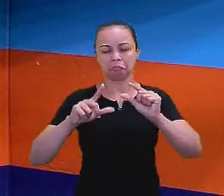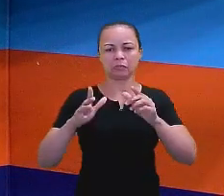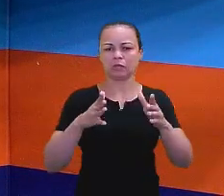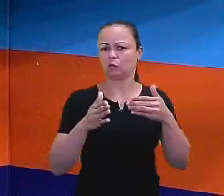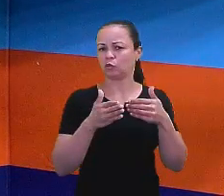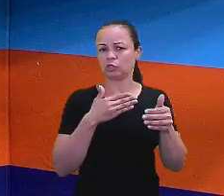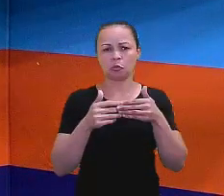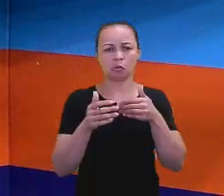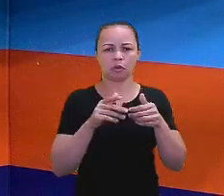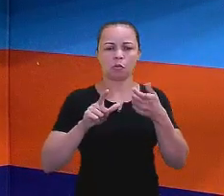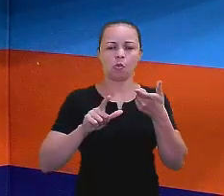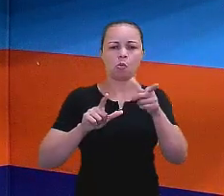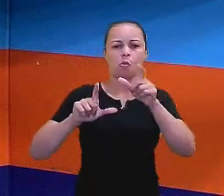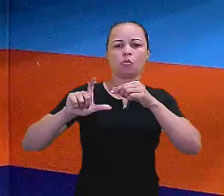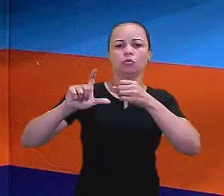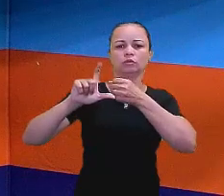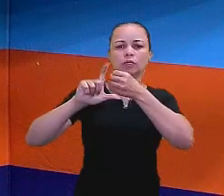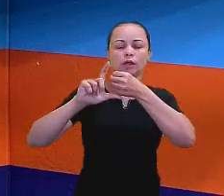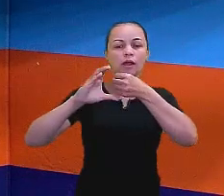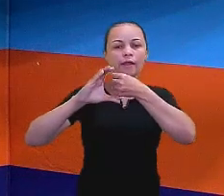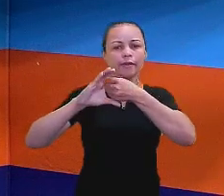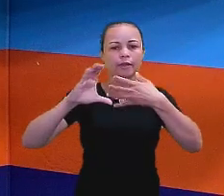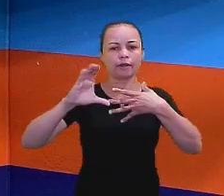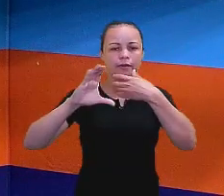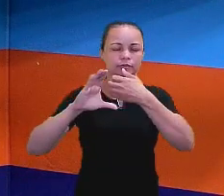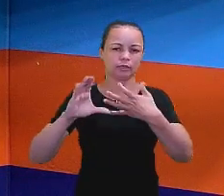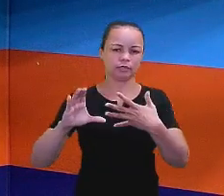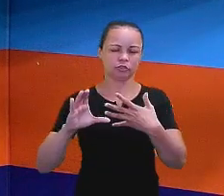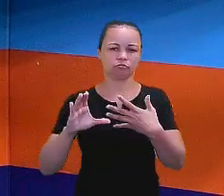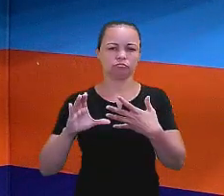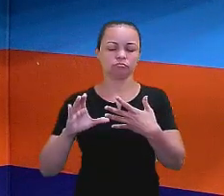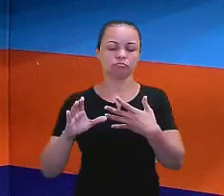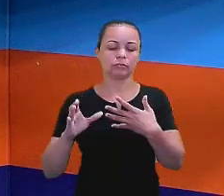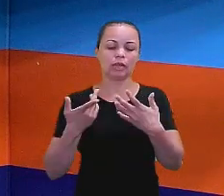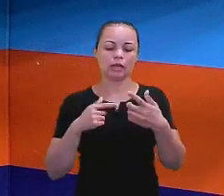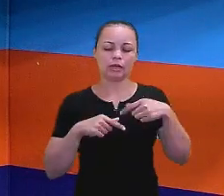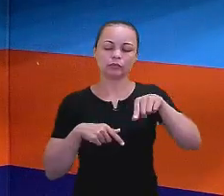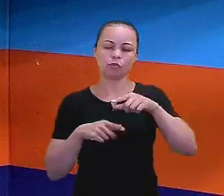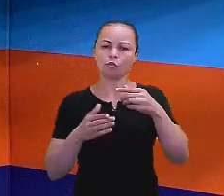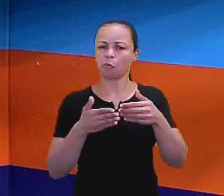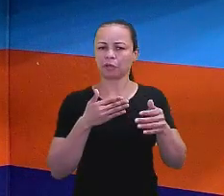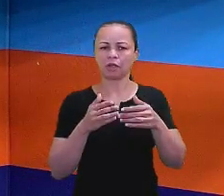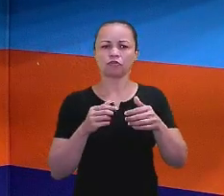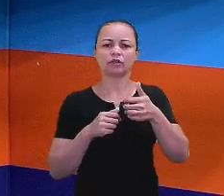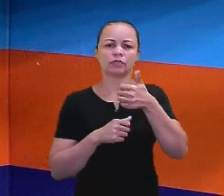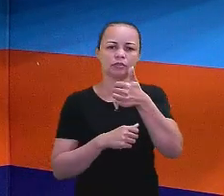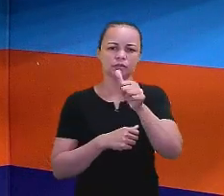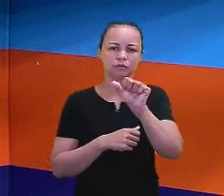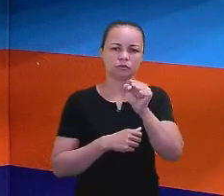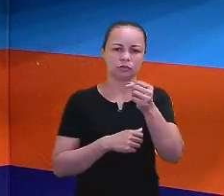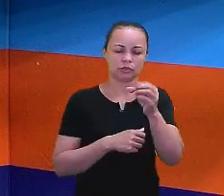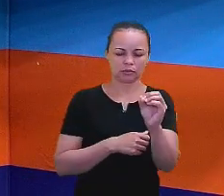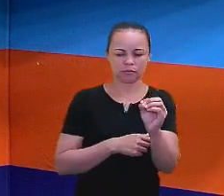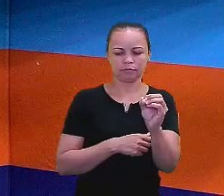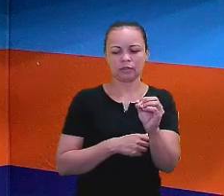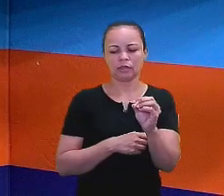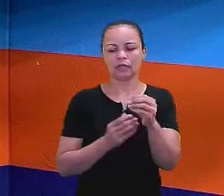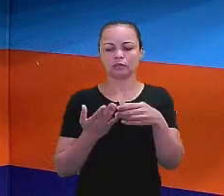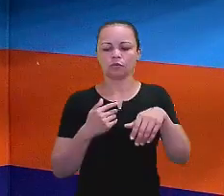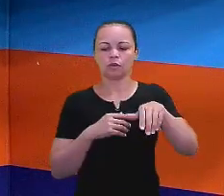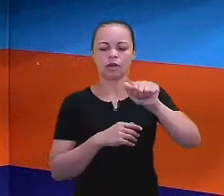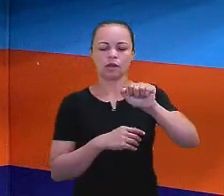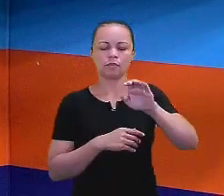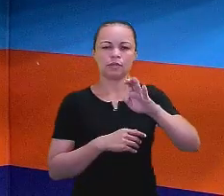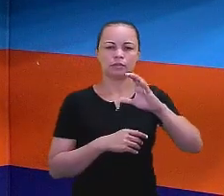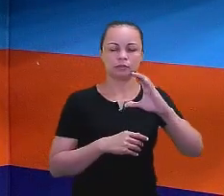outra característica, qualquer triângulo, a soma dos seus ângulos internos vai dar 180 graus. Então, sendo assim, um triângulo ABC com